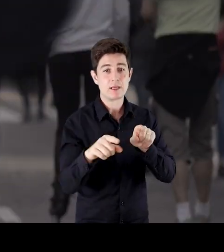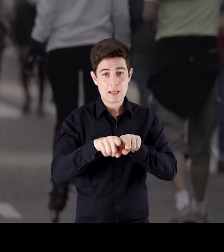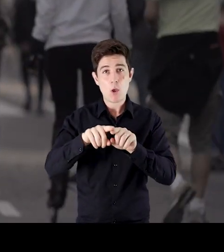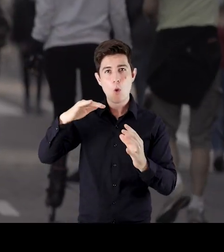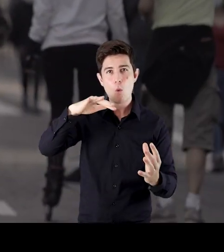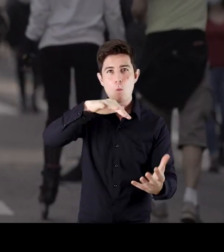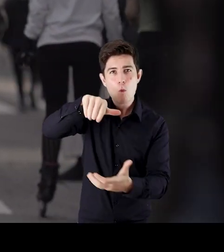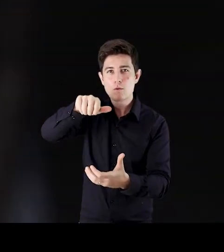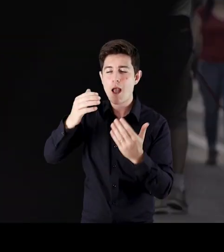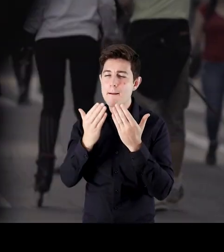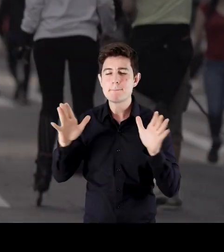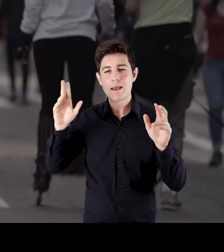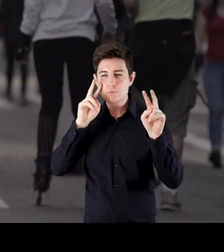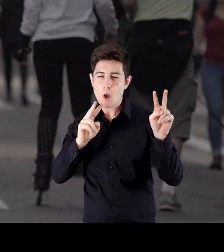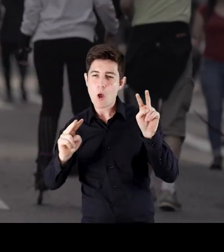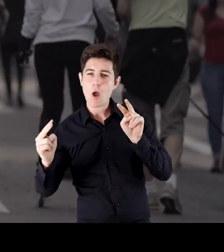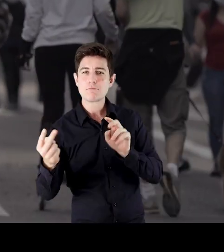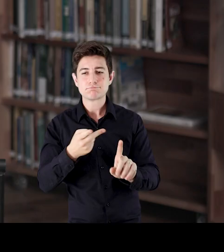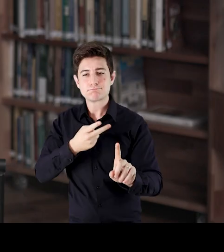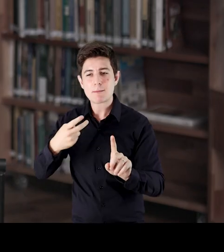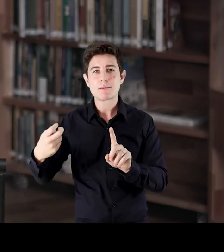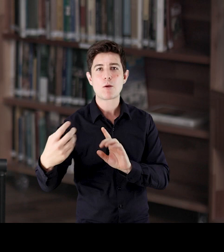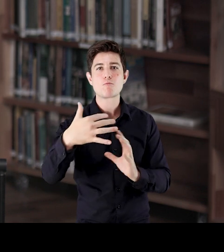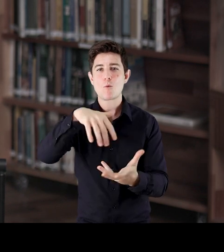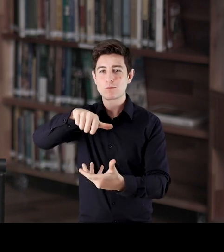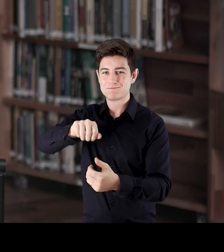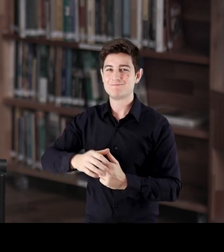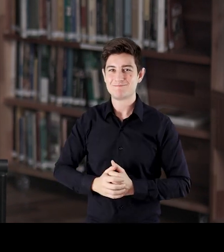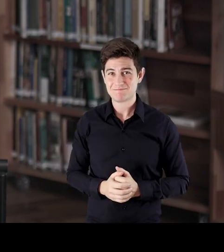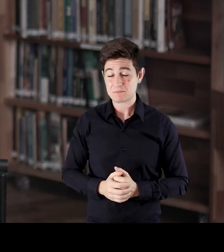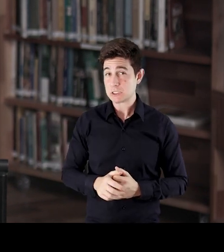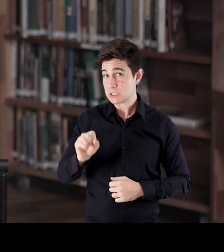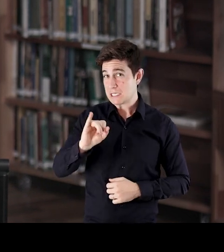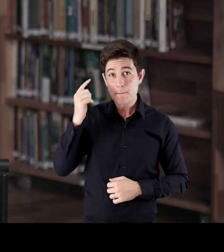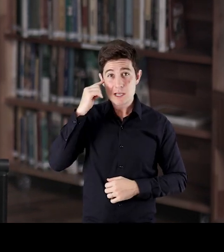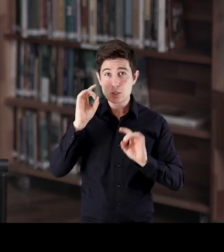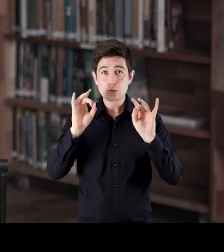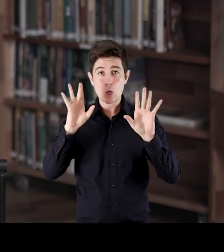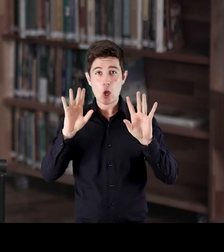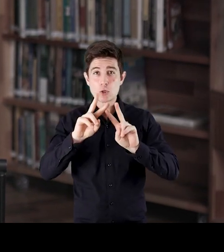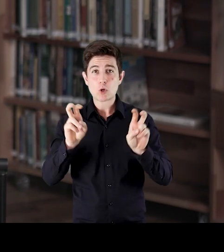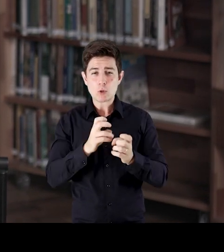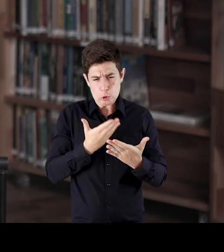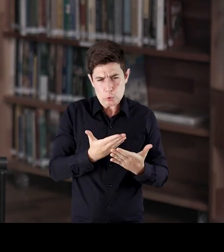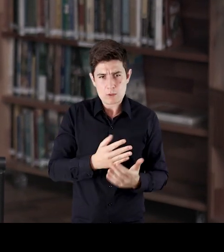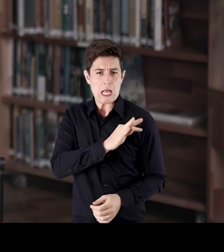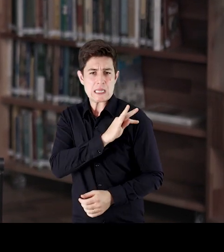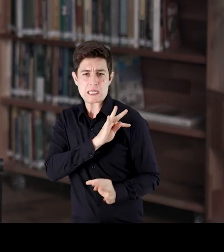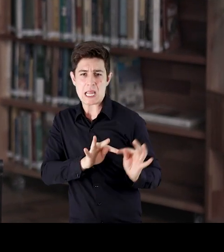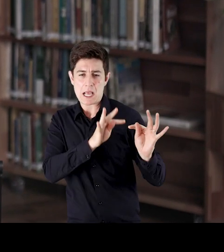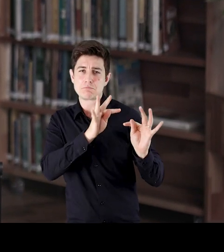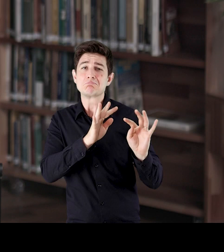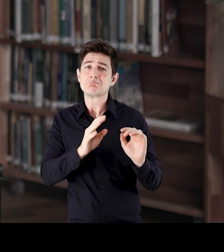e para o mundo também de uma forma mais aberta. Se você só penetra no aspecto técnico,